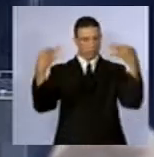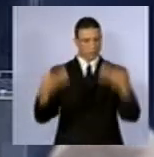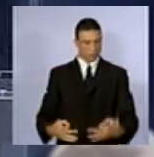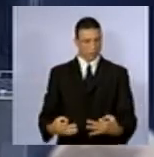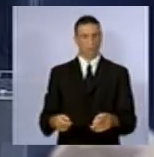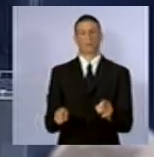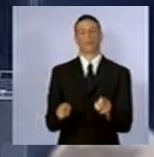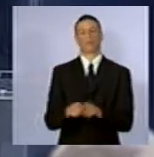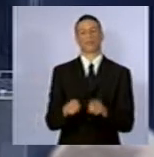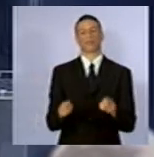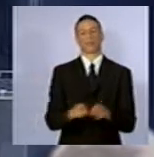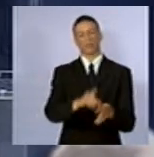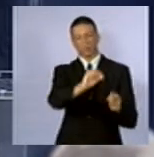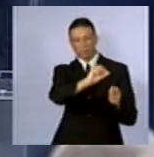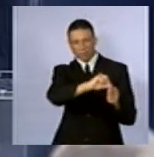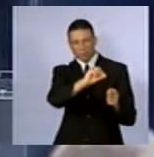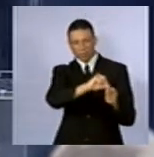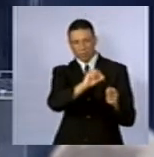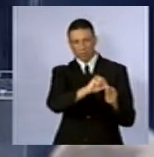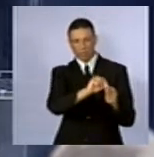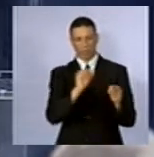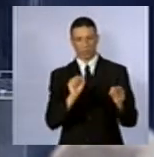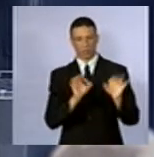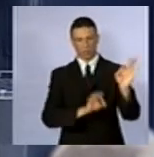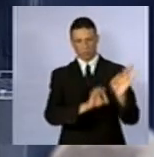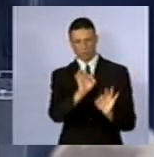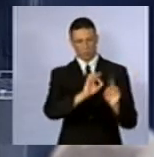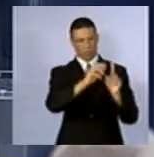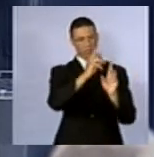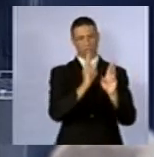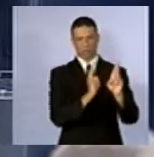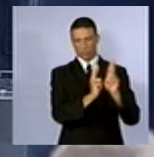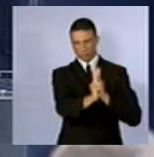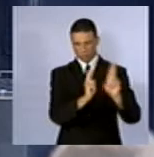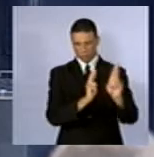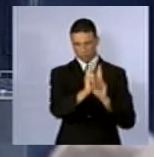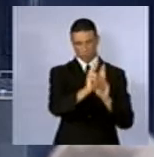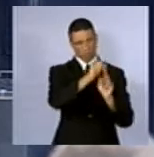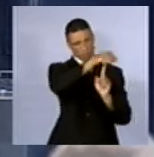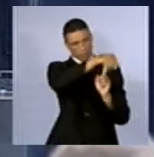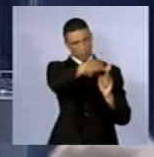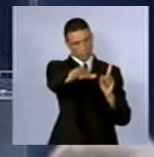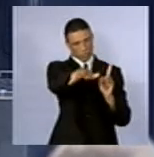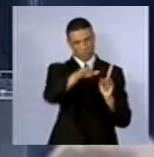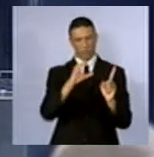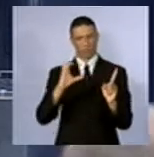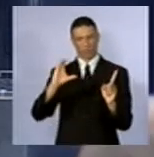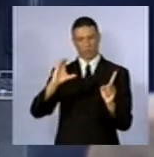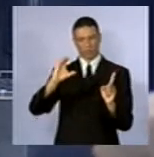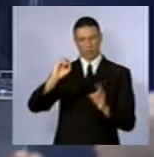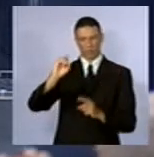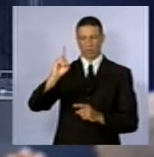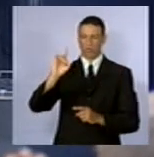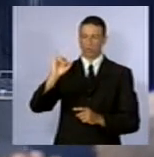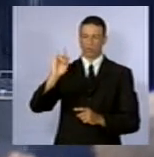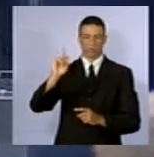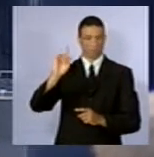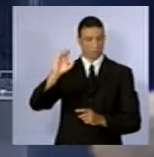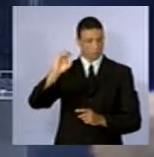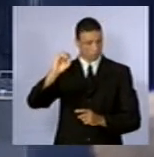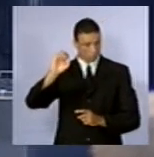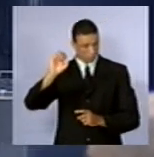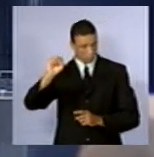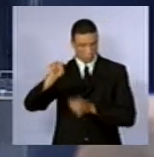faz baseado nos procedimentos de rede que são os códigos Onde estão